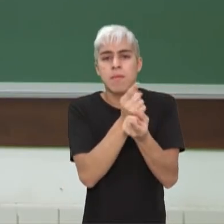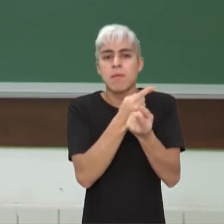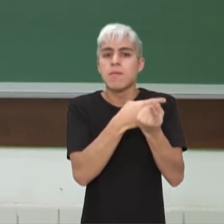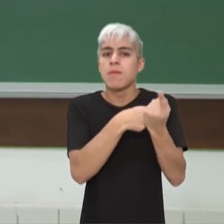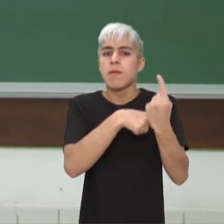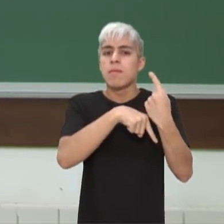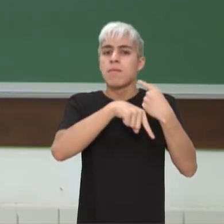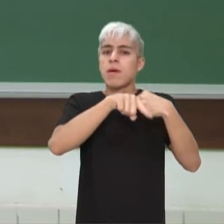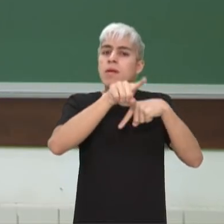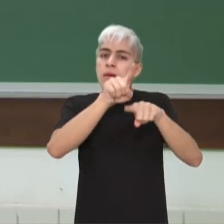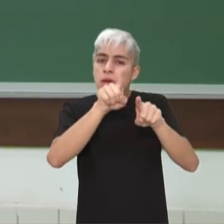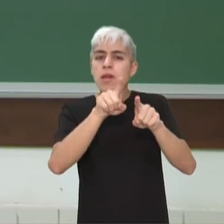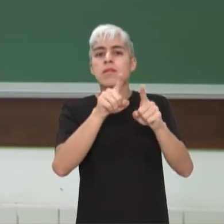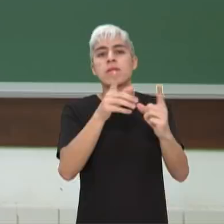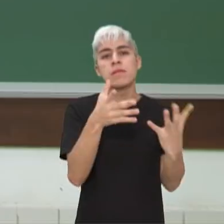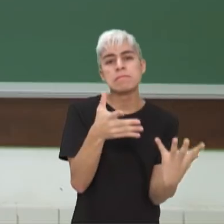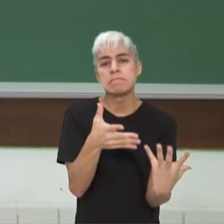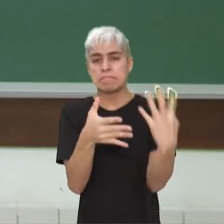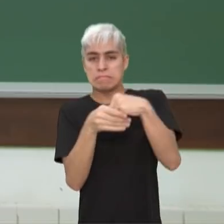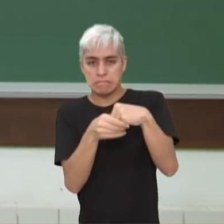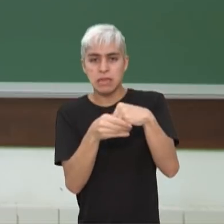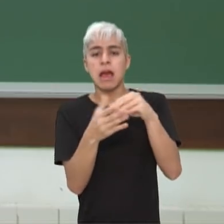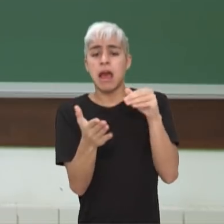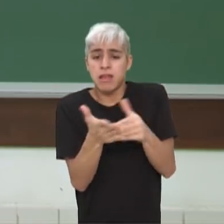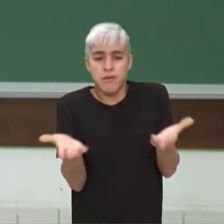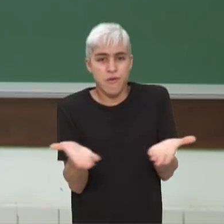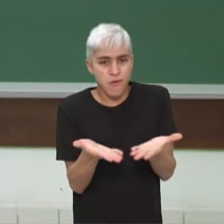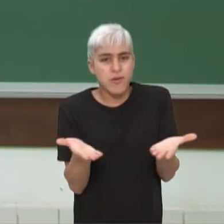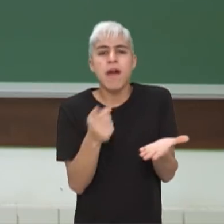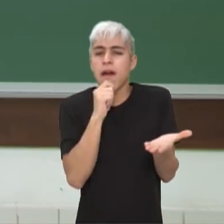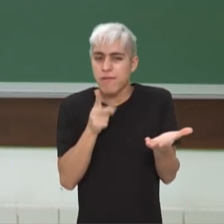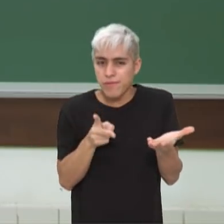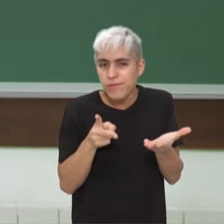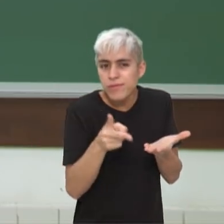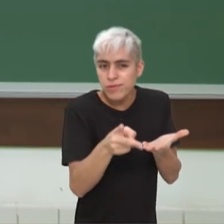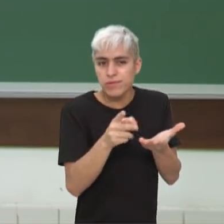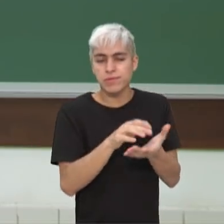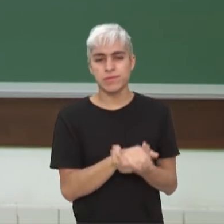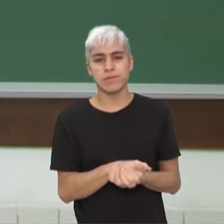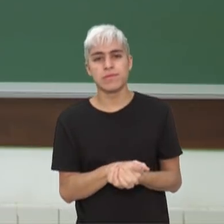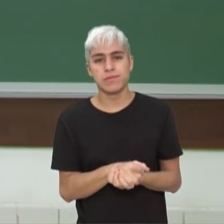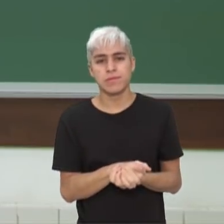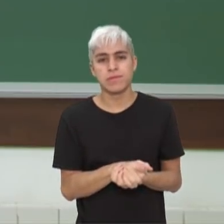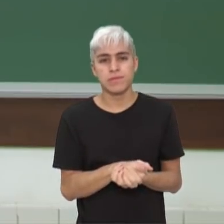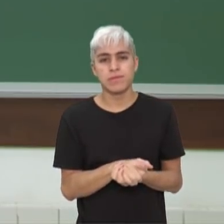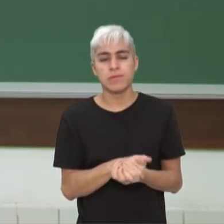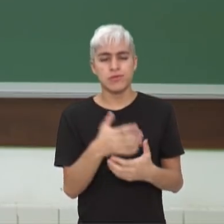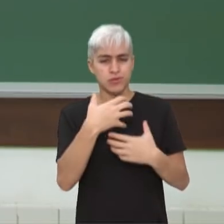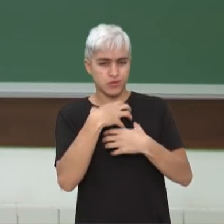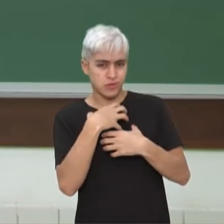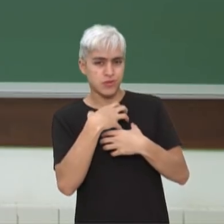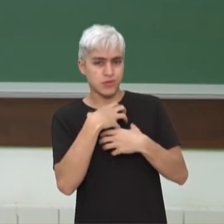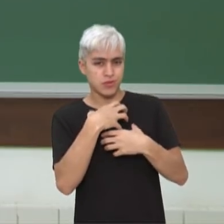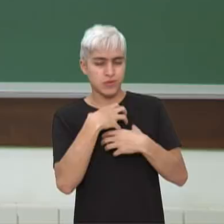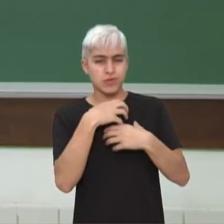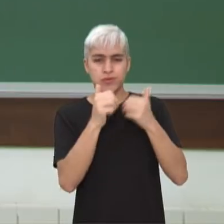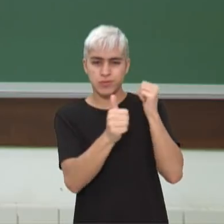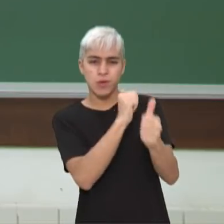ser incrementados até mesmo nos dias de hoje, aí, de acordo com algumas modalidades de